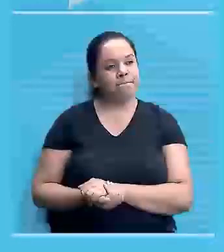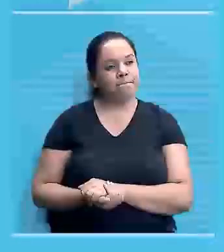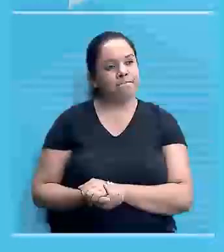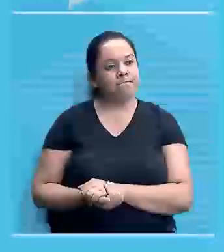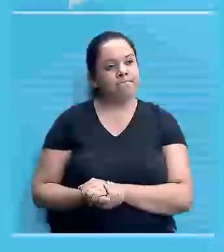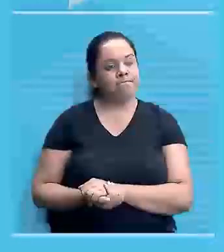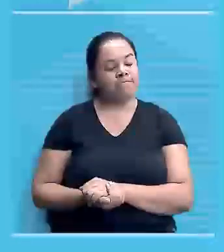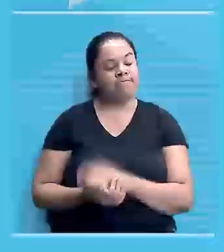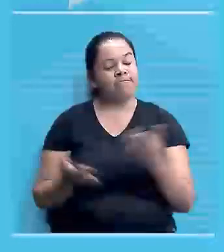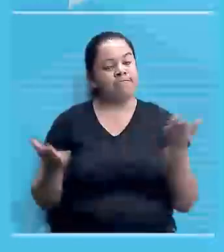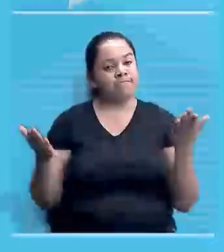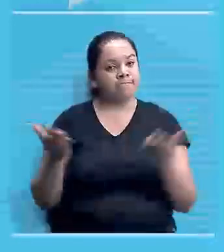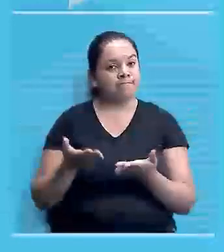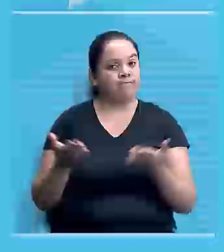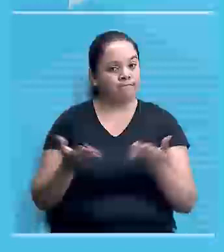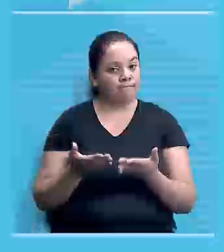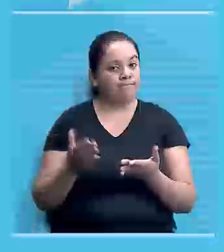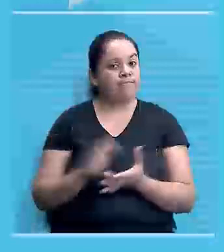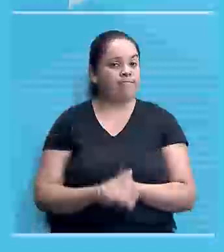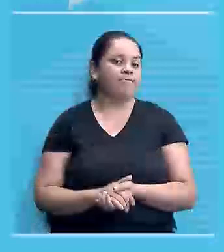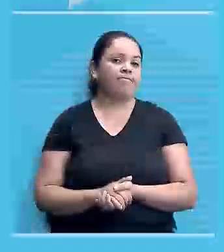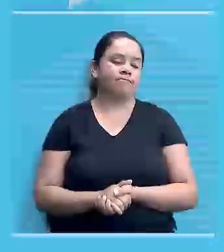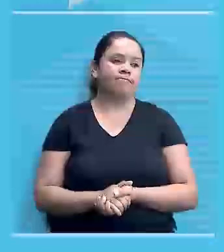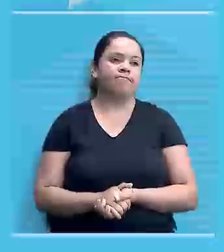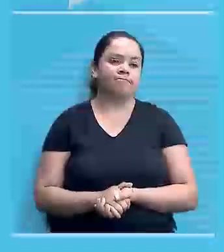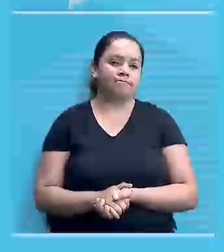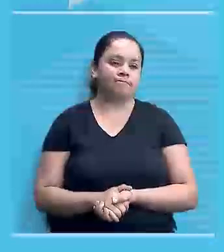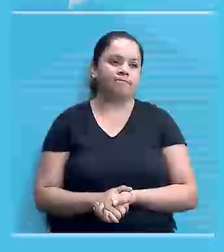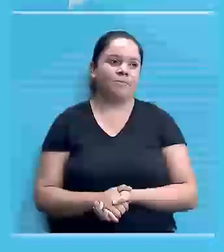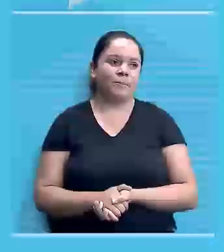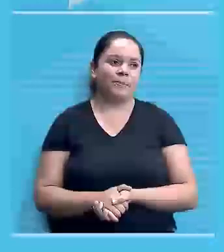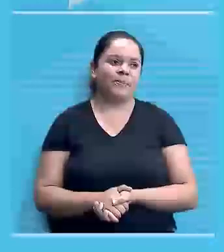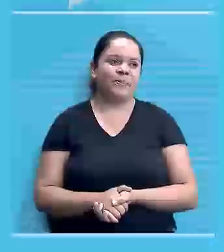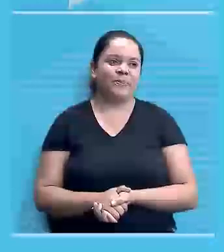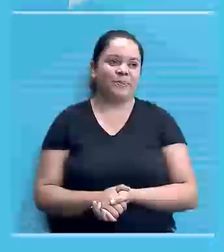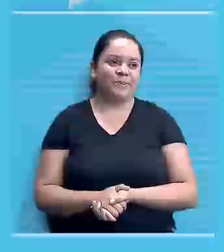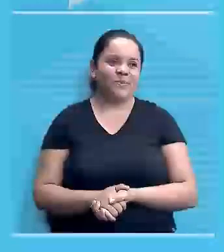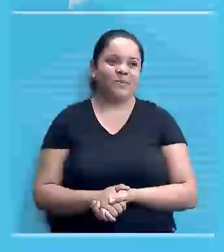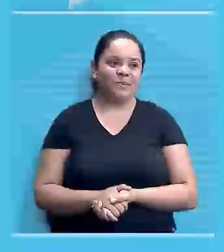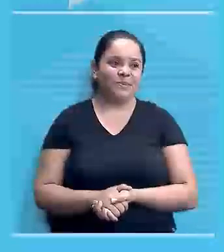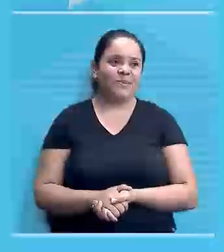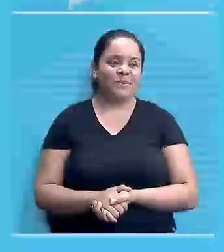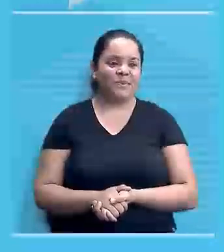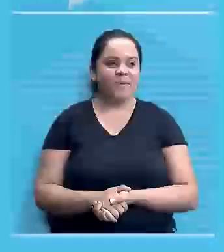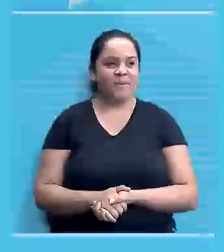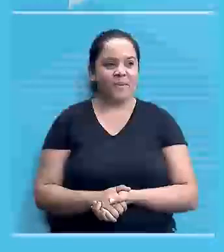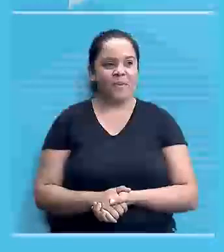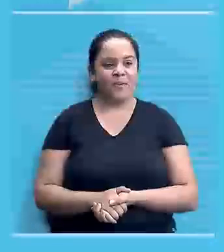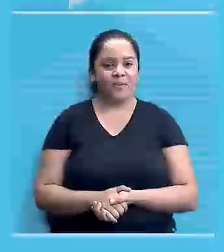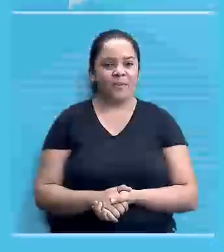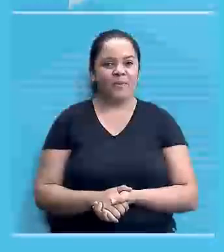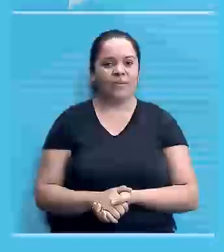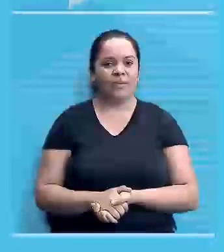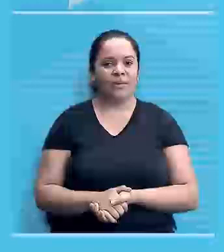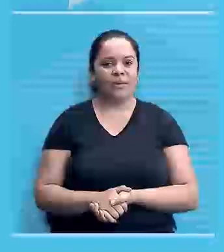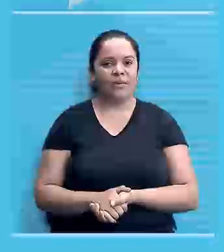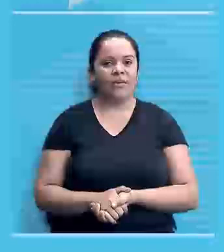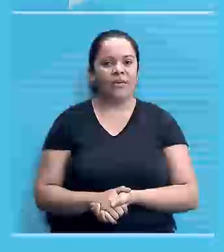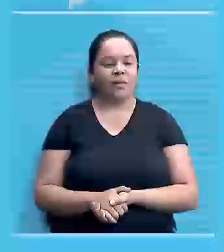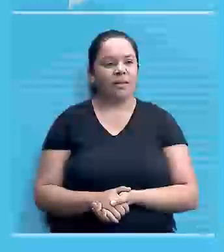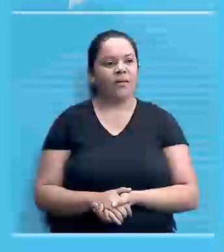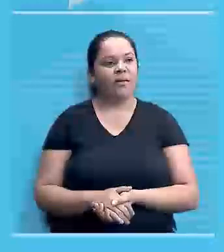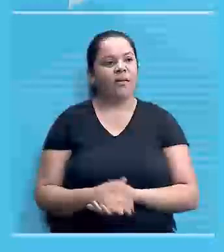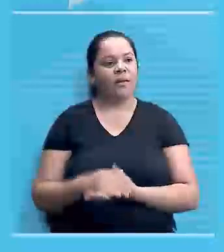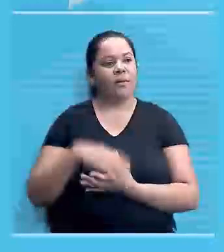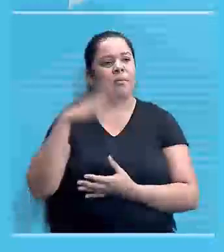gente hoje no Brasil hoje No Brasil existe né melhor dizendo muitas cidades